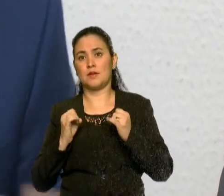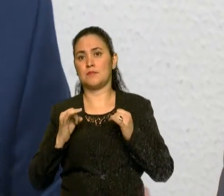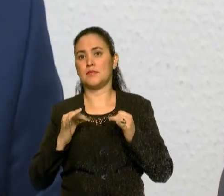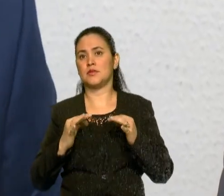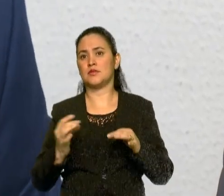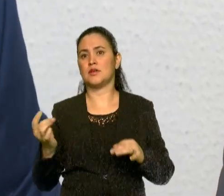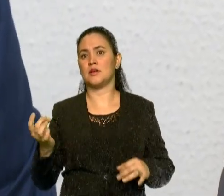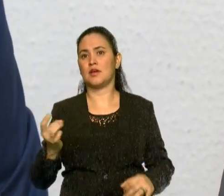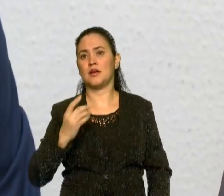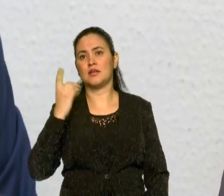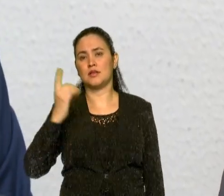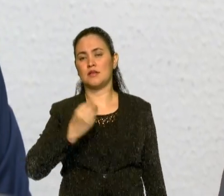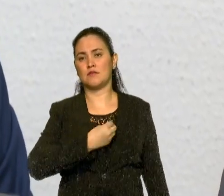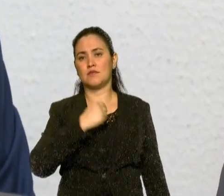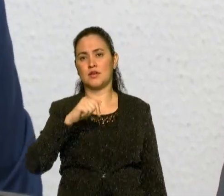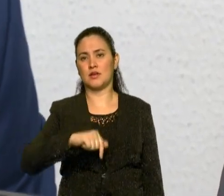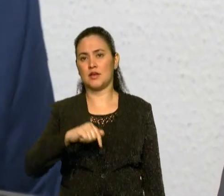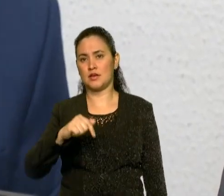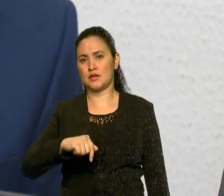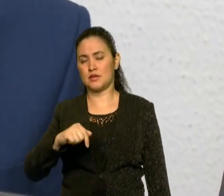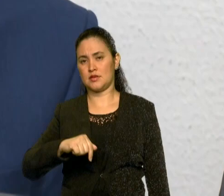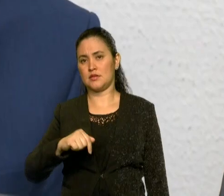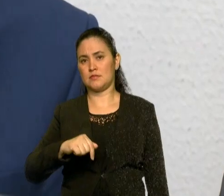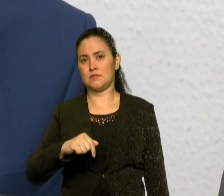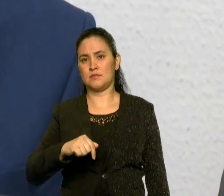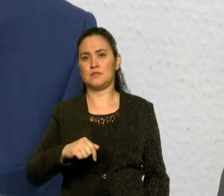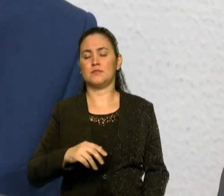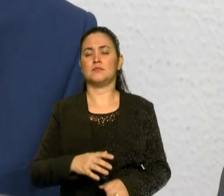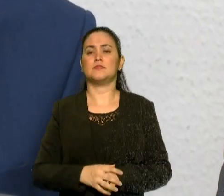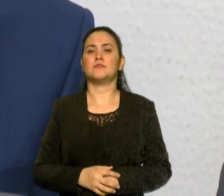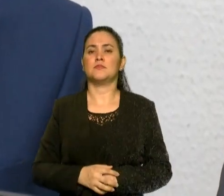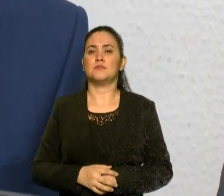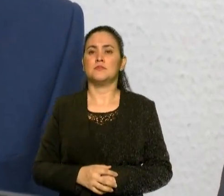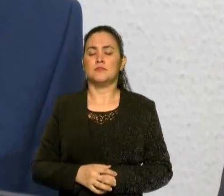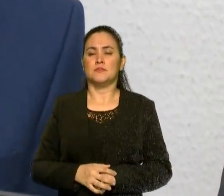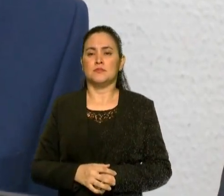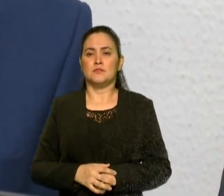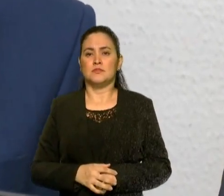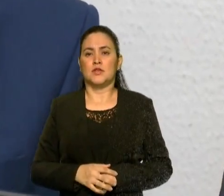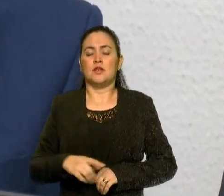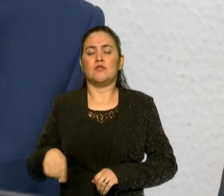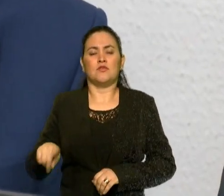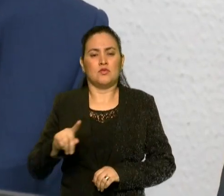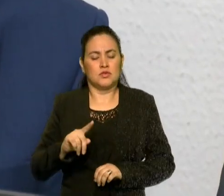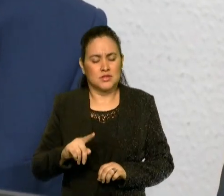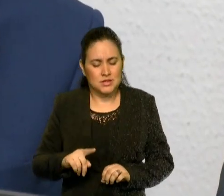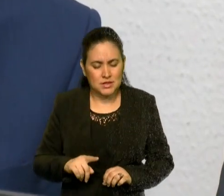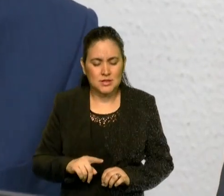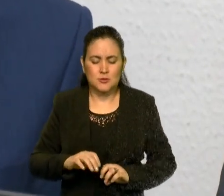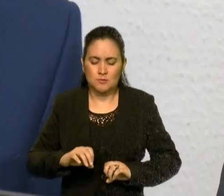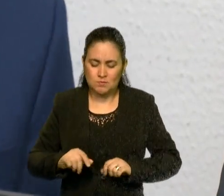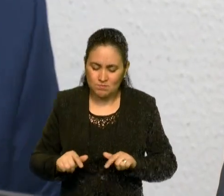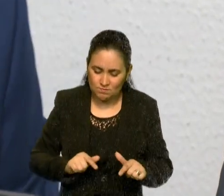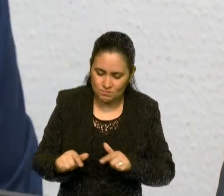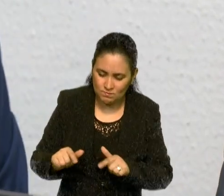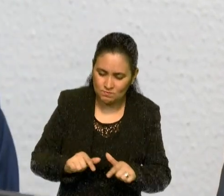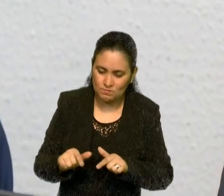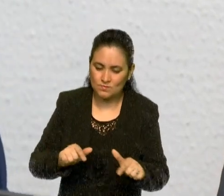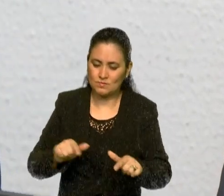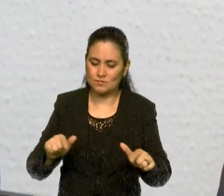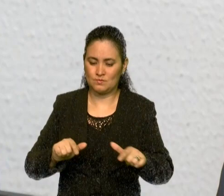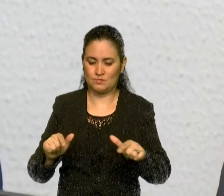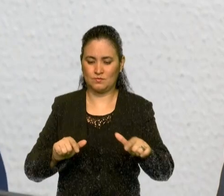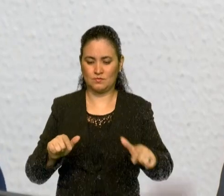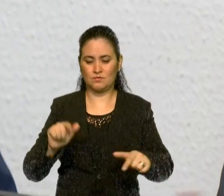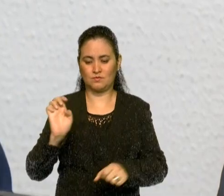e, porventura, aqueles que por aqui não passaram, se dedicando cada vez mais a esse Estado. Que nós possamos ter o prazer e o privilégio de dizer